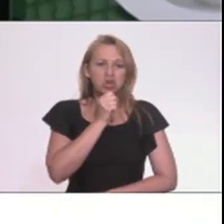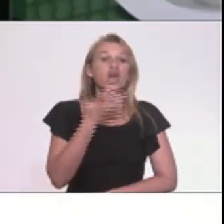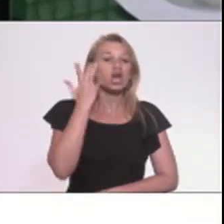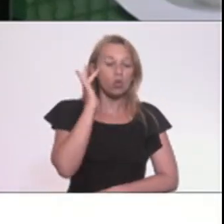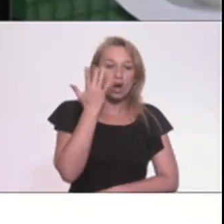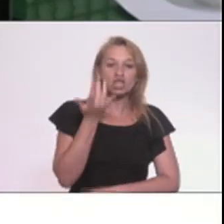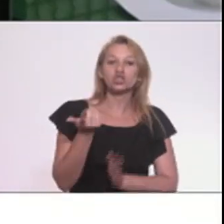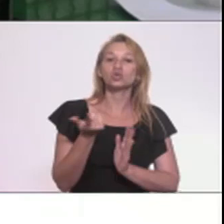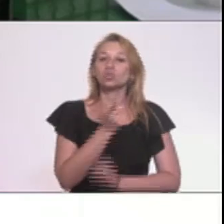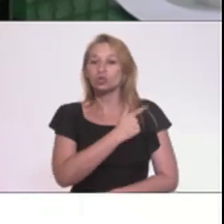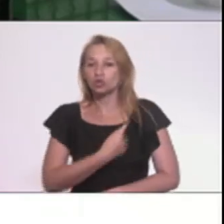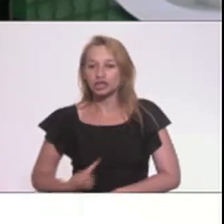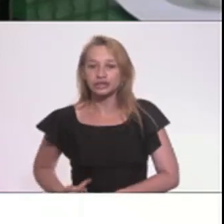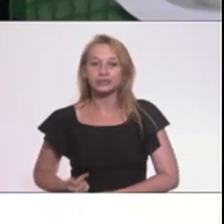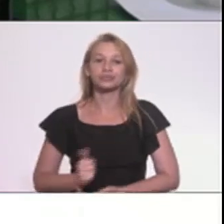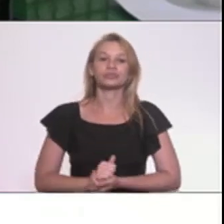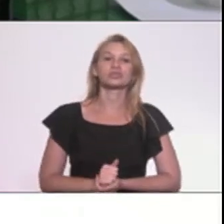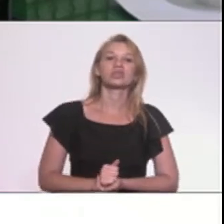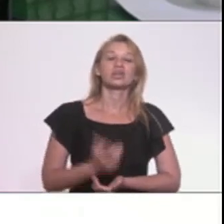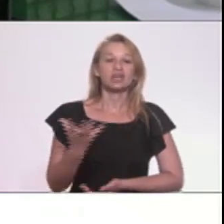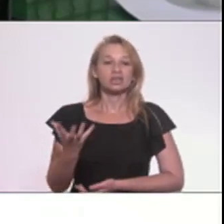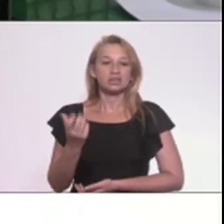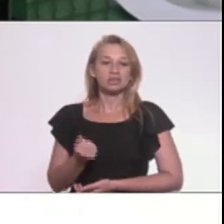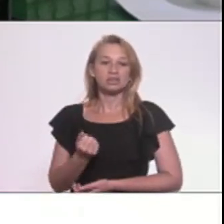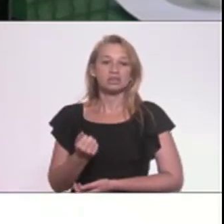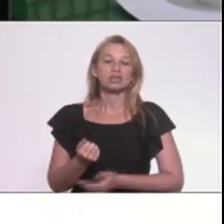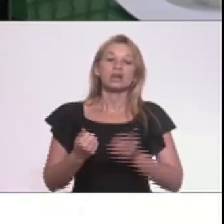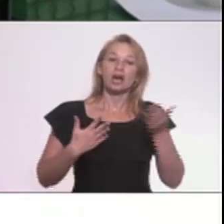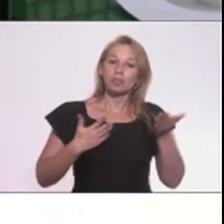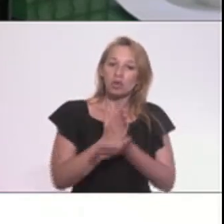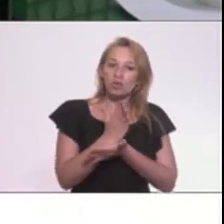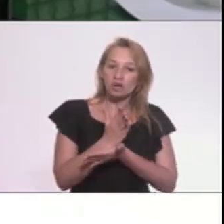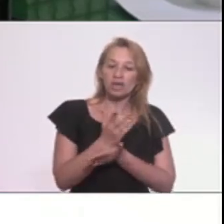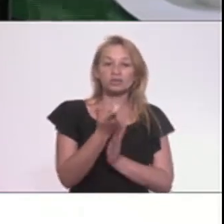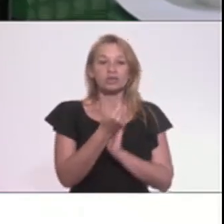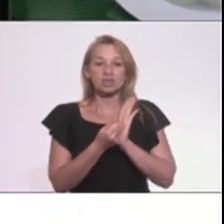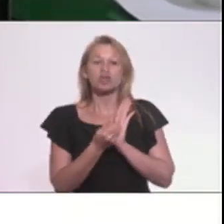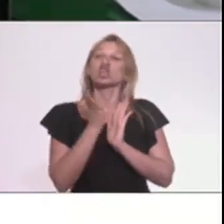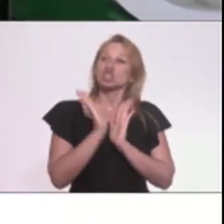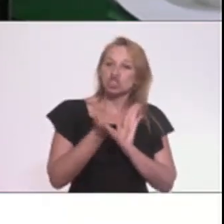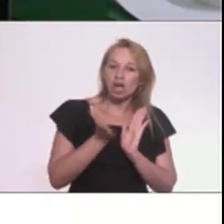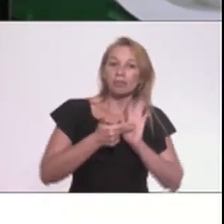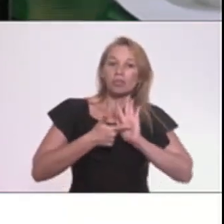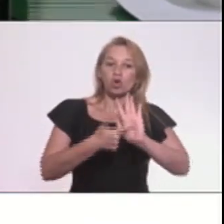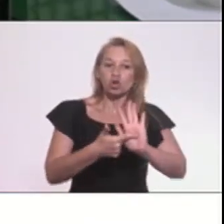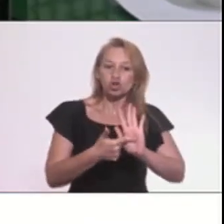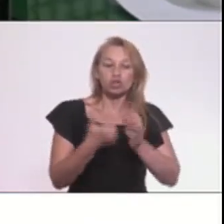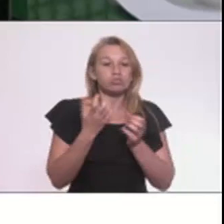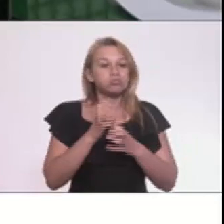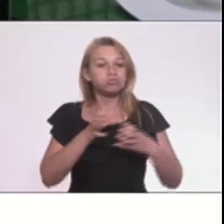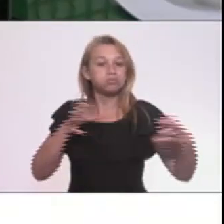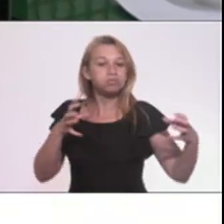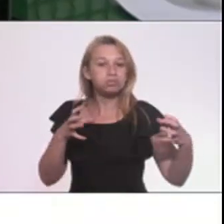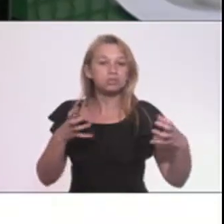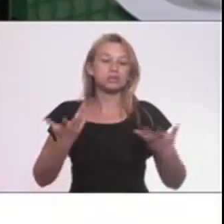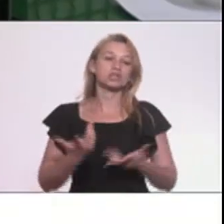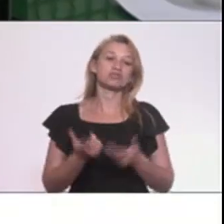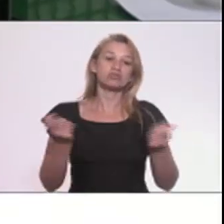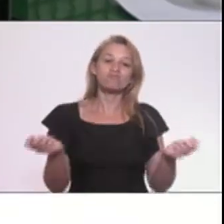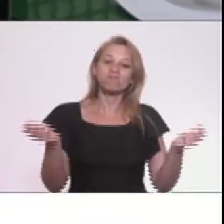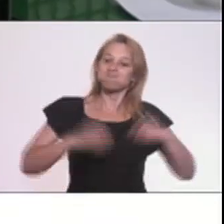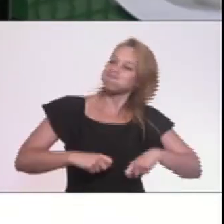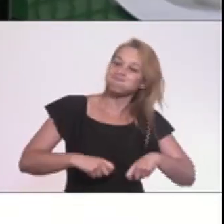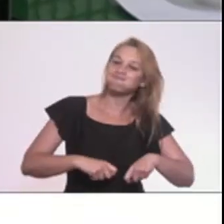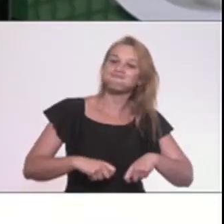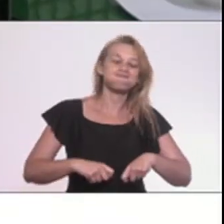gerindo o orçamento aprovado, ele já mostra um grau imenso de